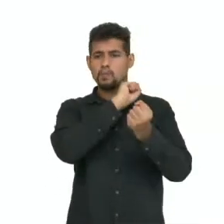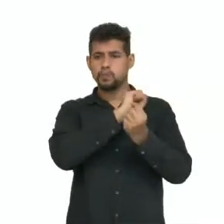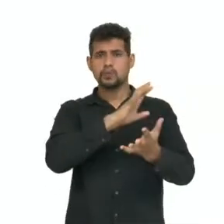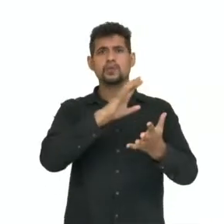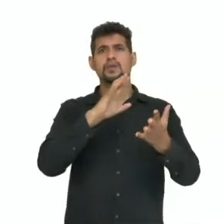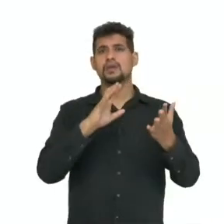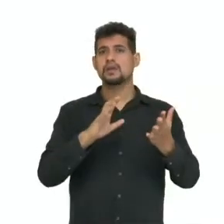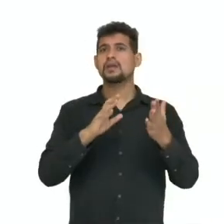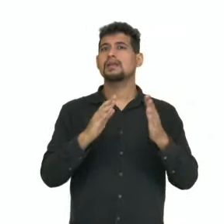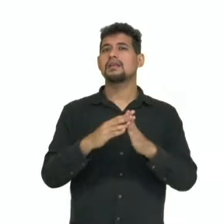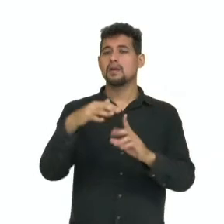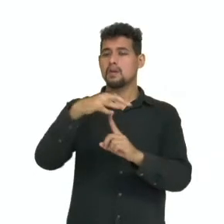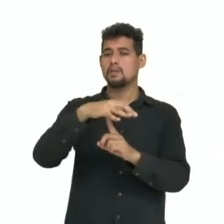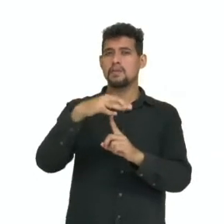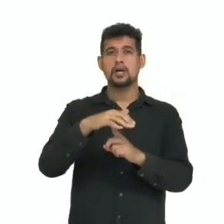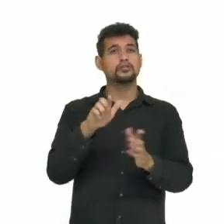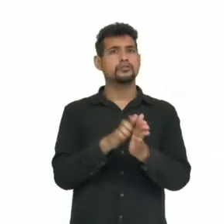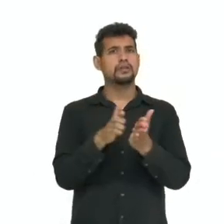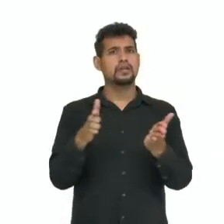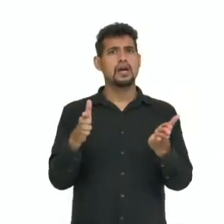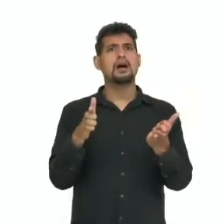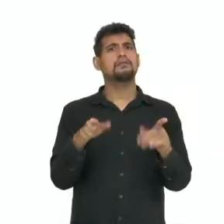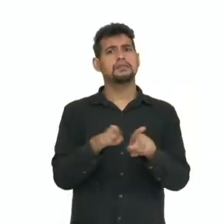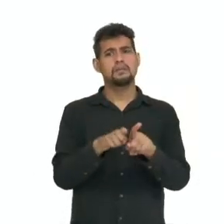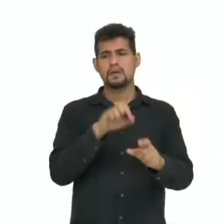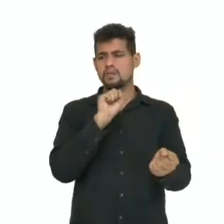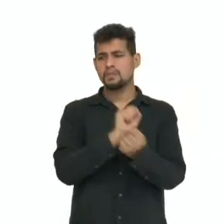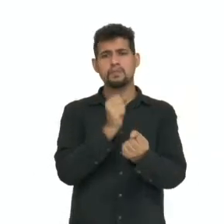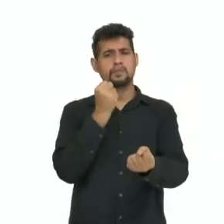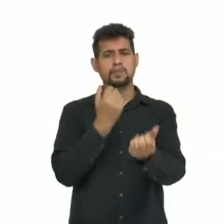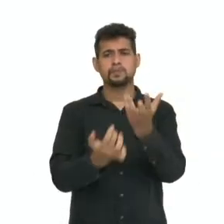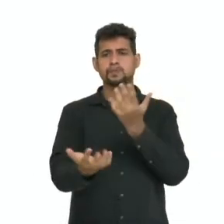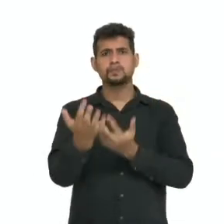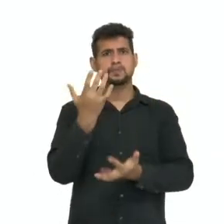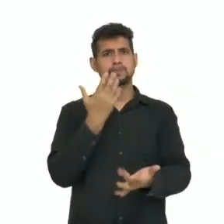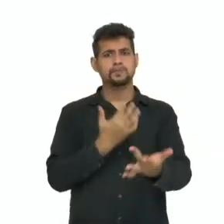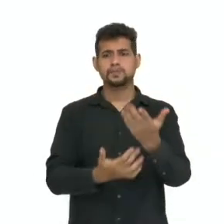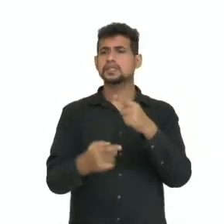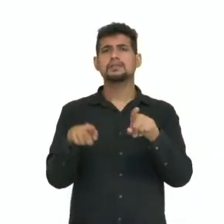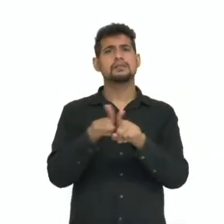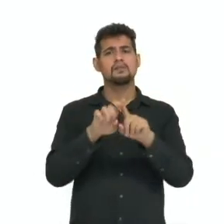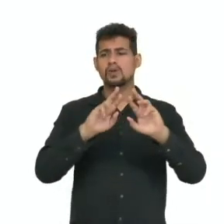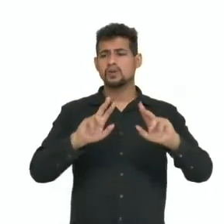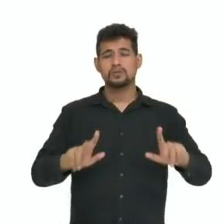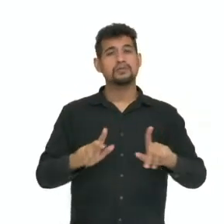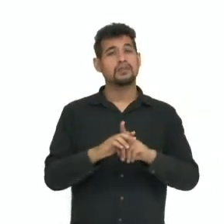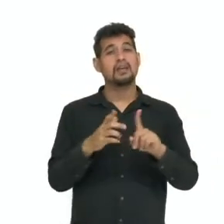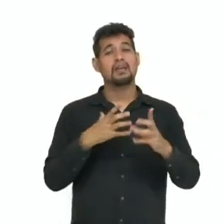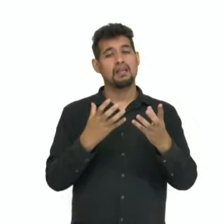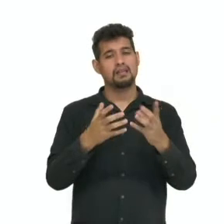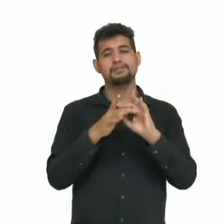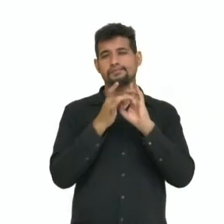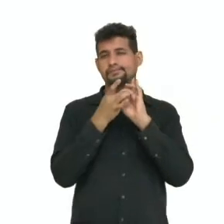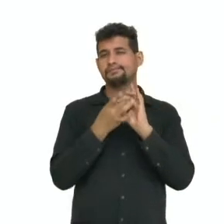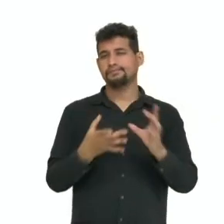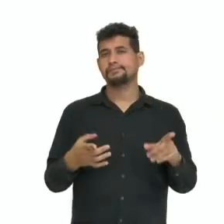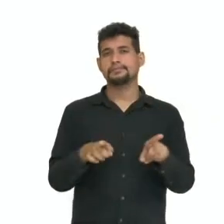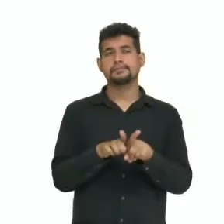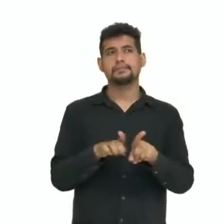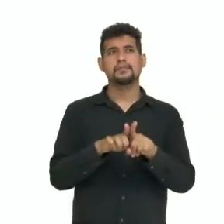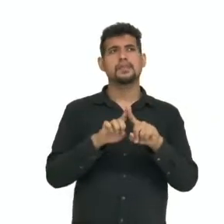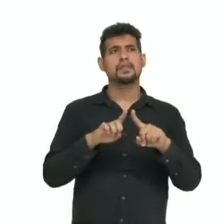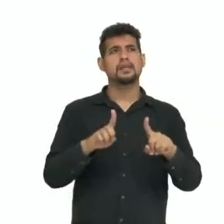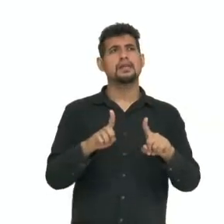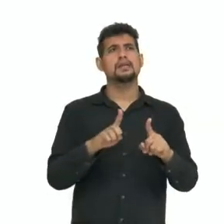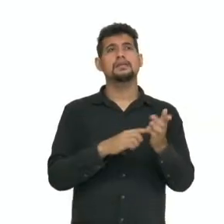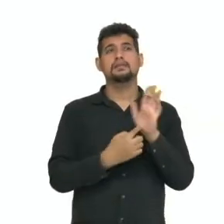jornal, enviando cartas-bombas, muitas vezes, para organismos da sociedade que defendiam a liberdade. Aqui a capa do